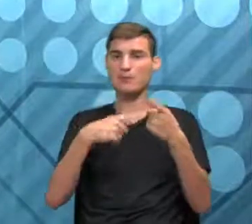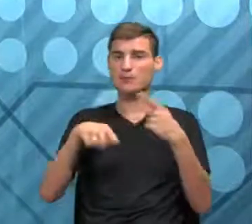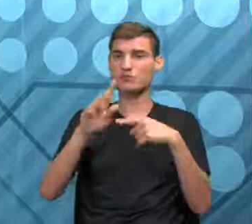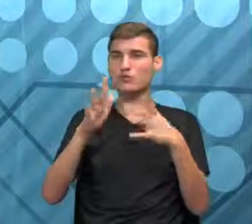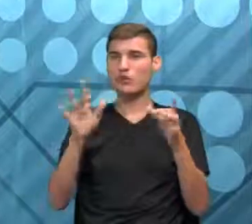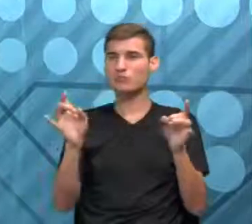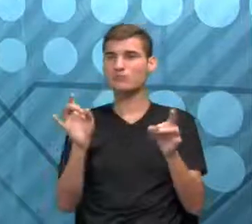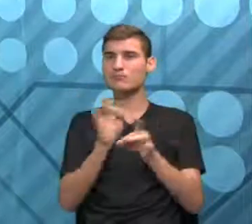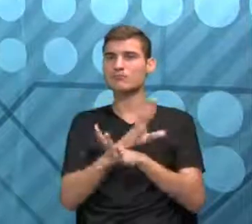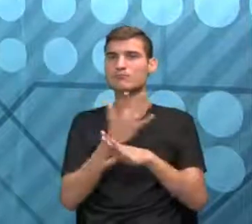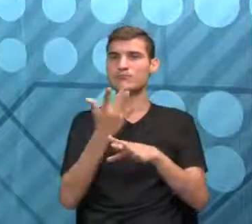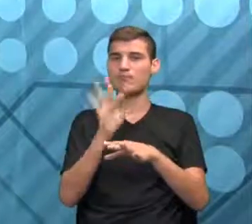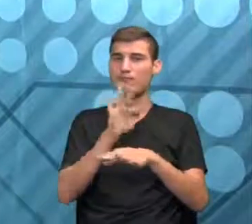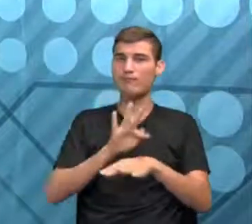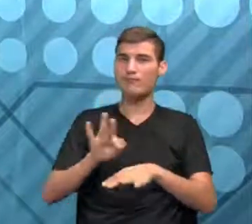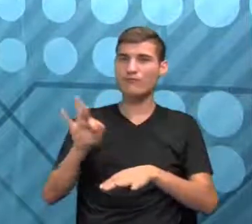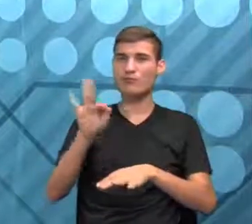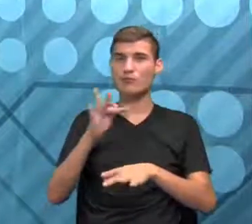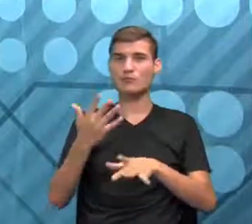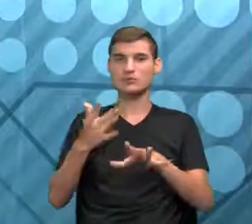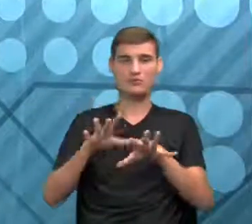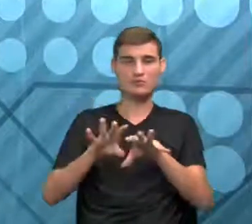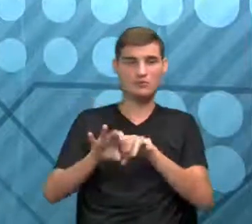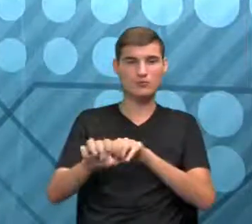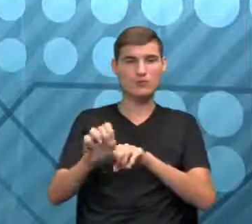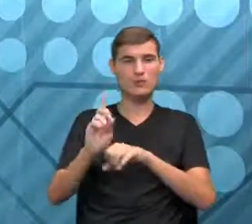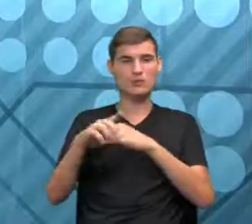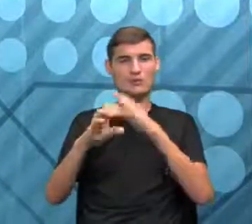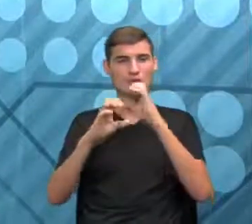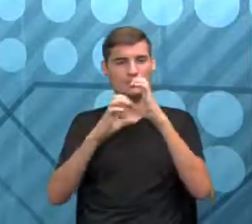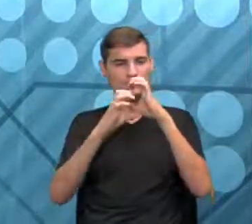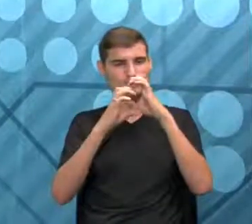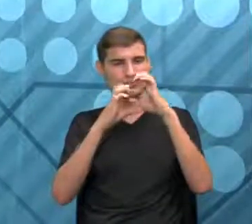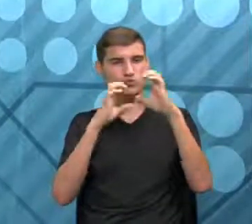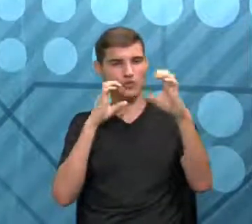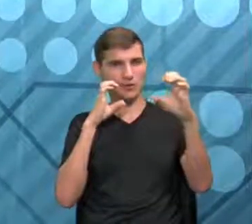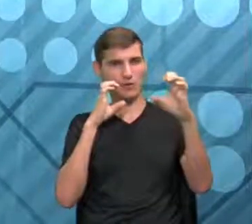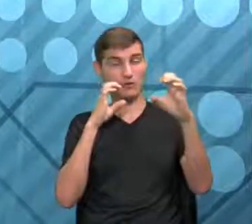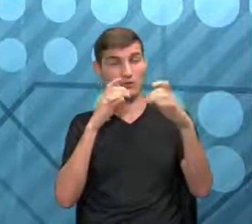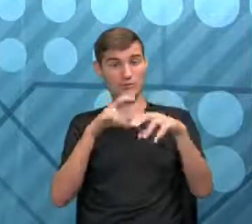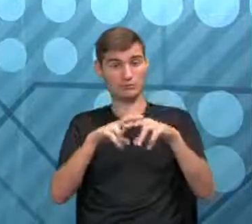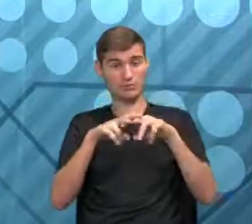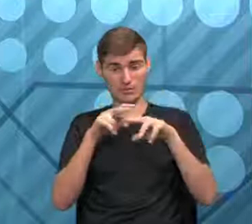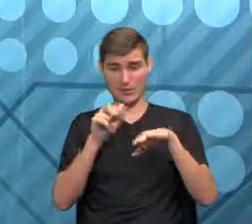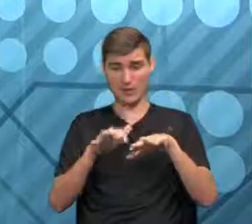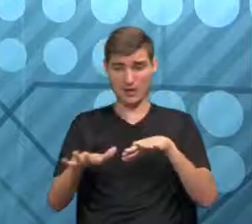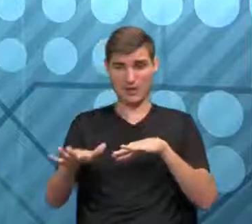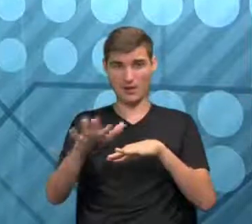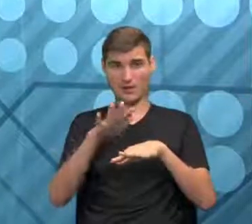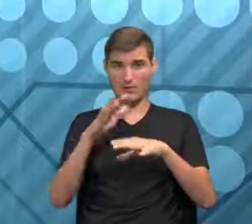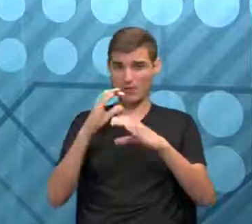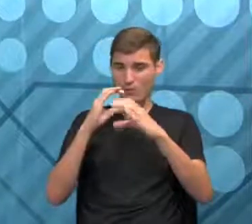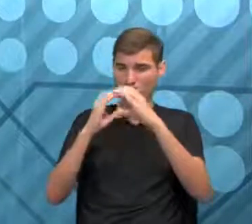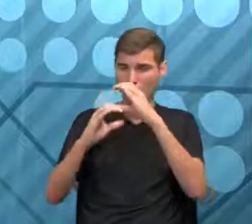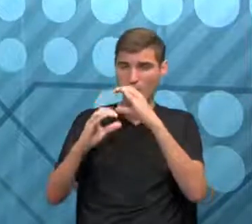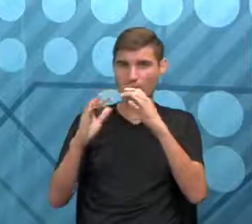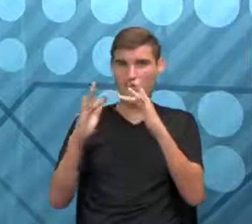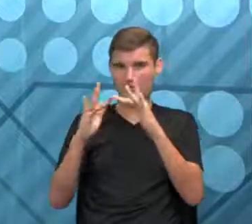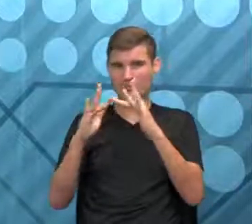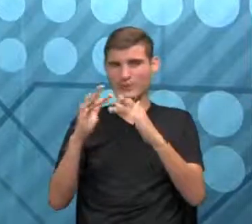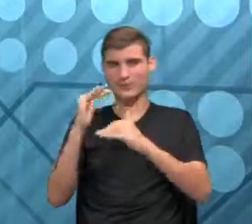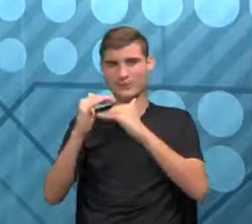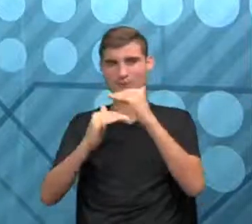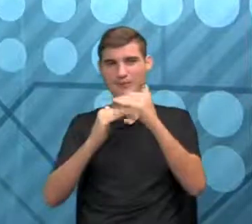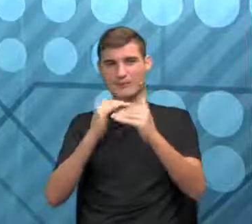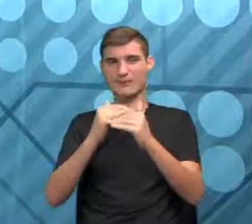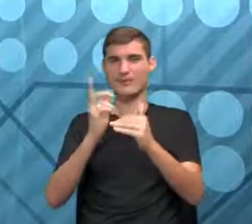agora da faculdade, está se formando como engenheiro, e com certeza o campo de telecomunicação, o campo de arquitetura